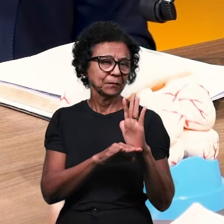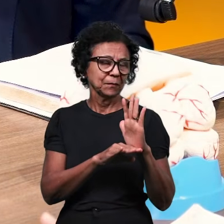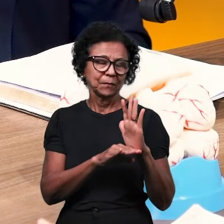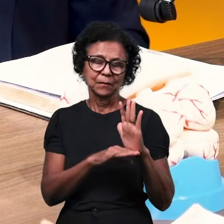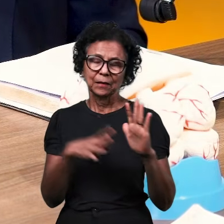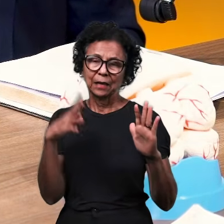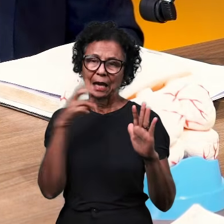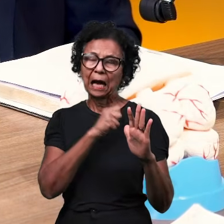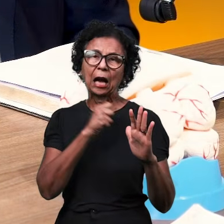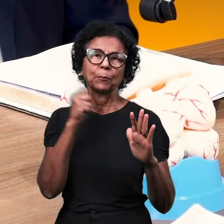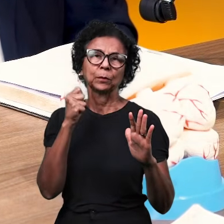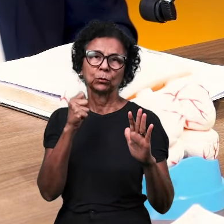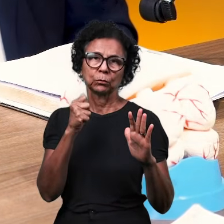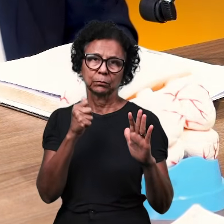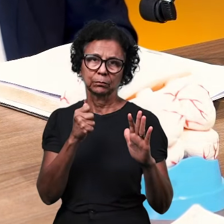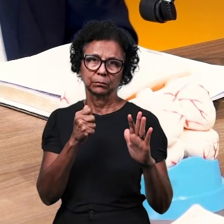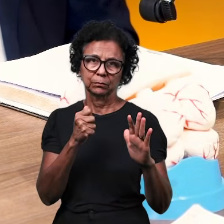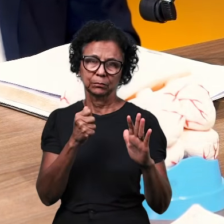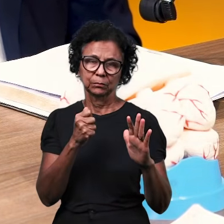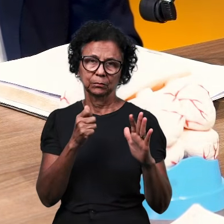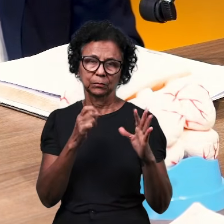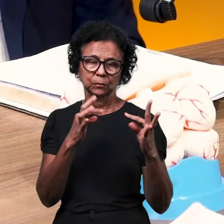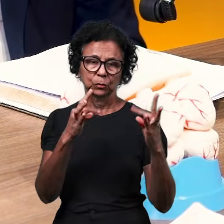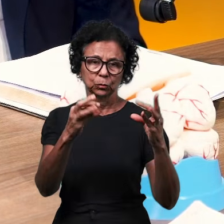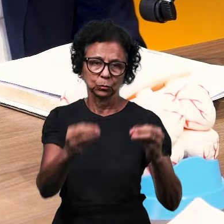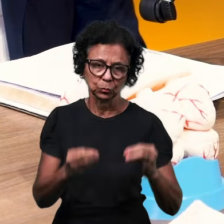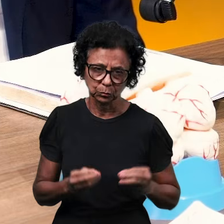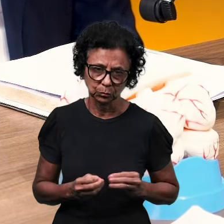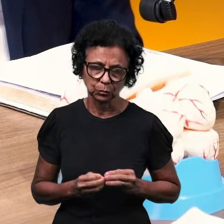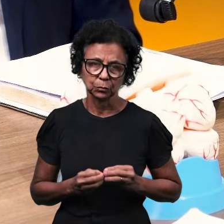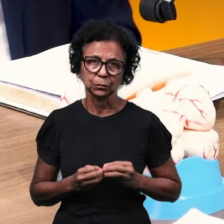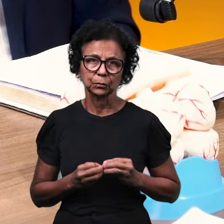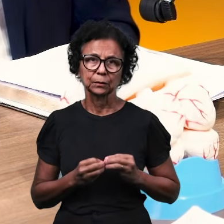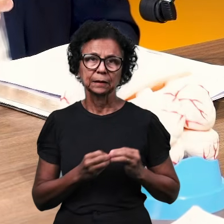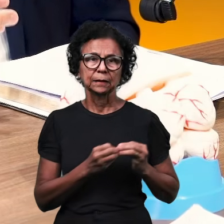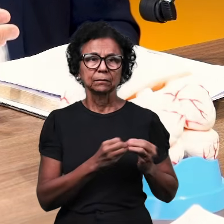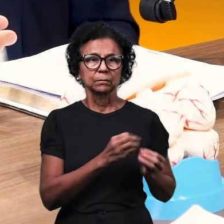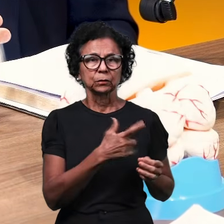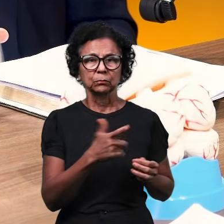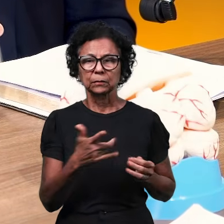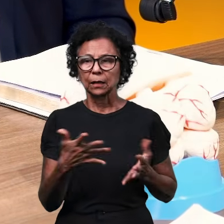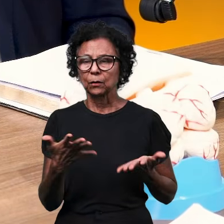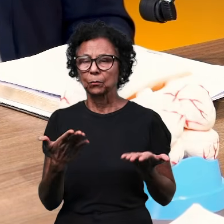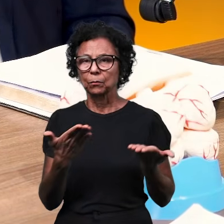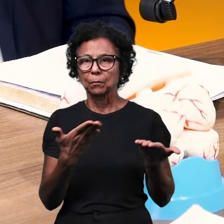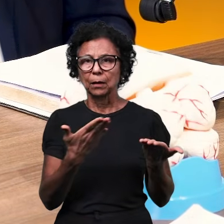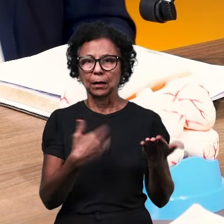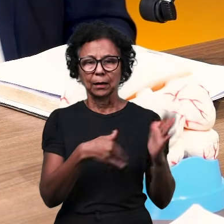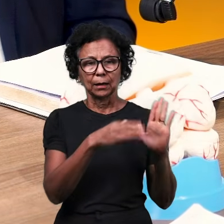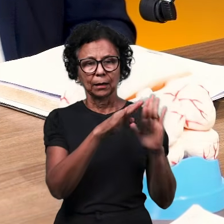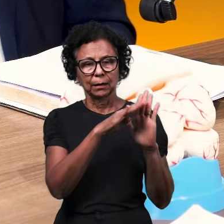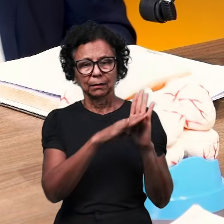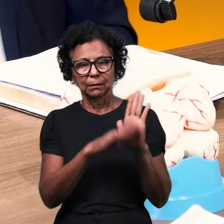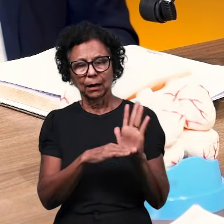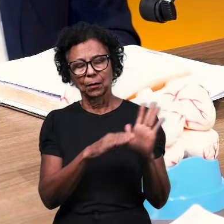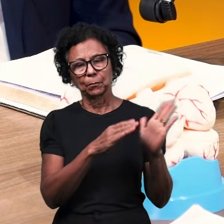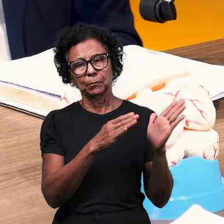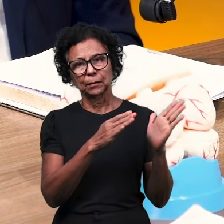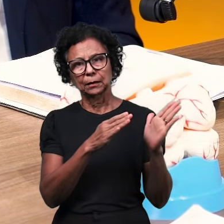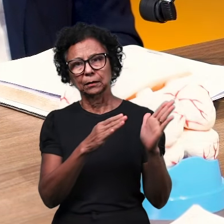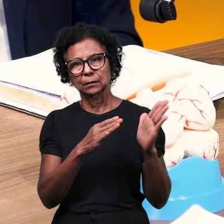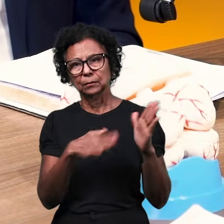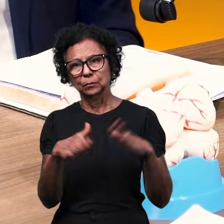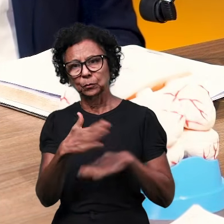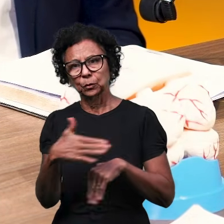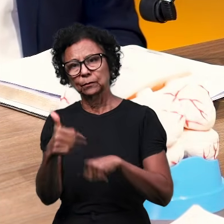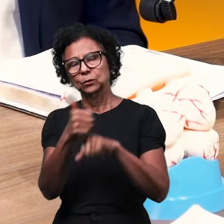a toque de caixa. Imediatismo. De você não construir uma carreira. De você